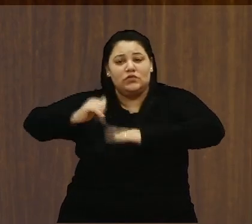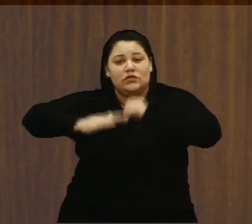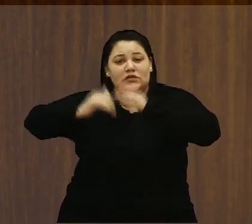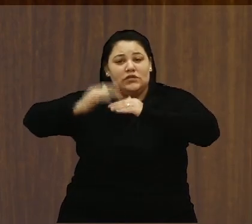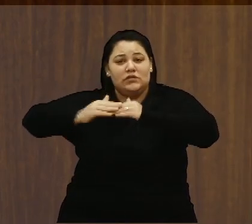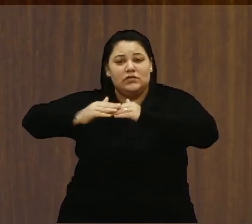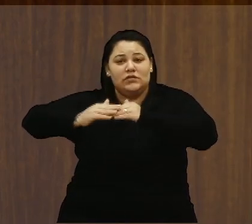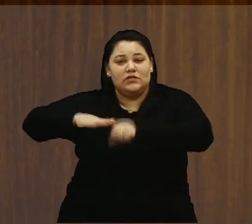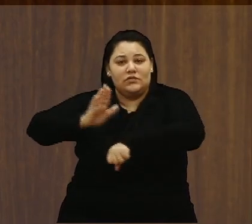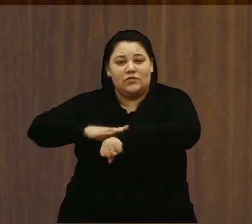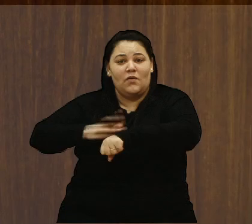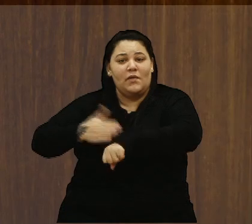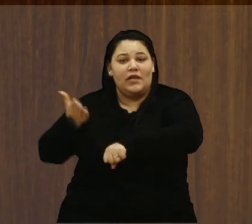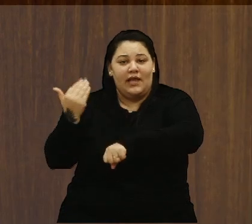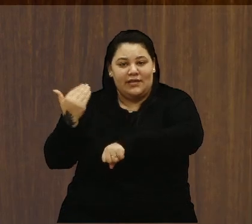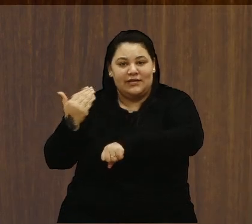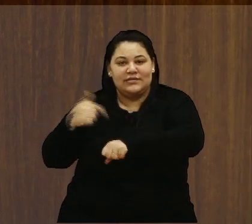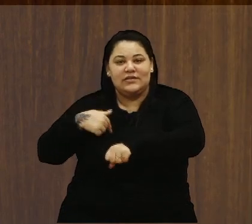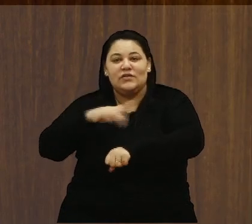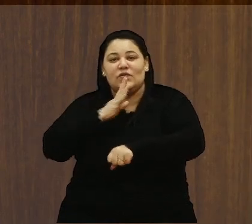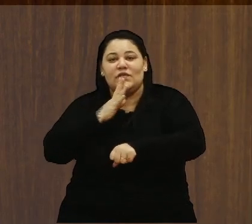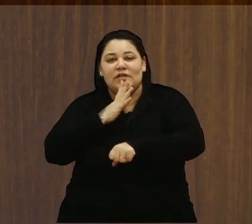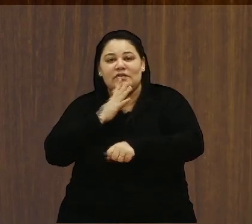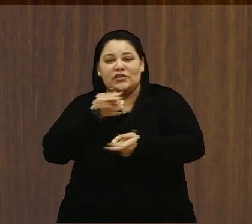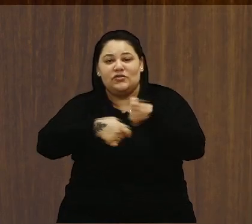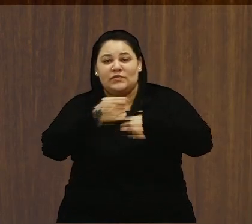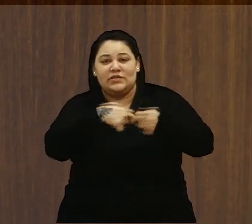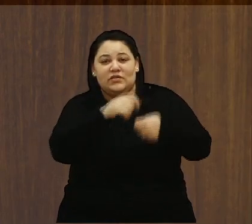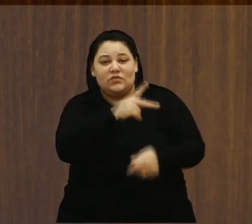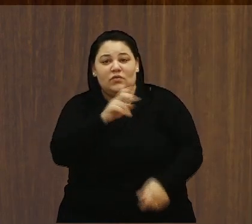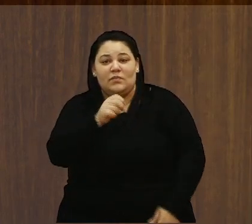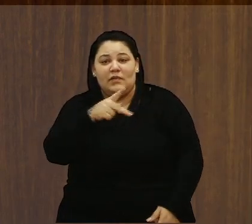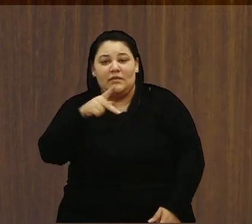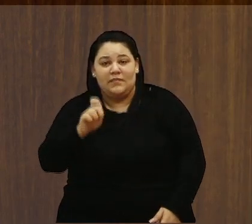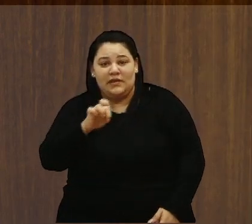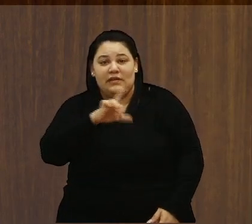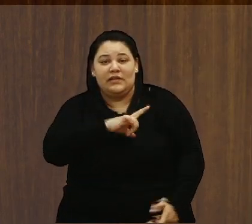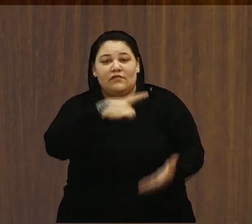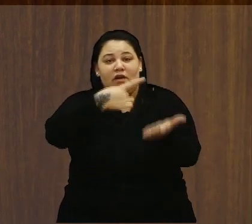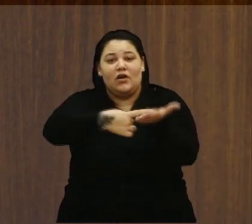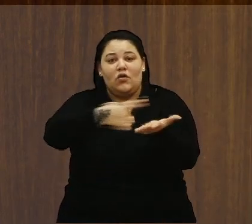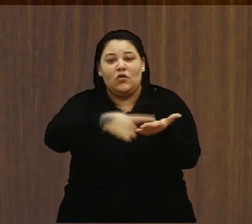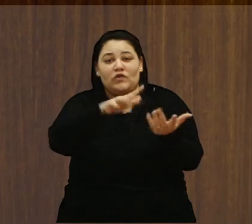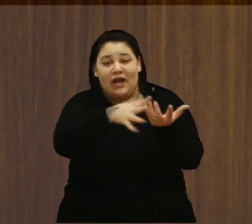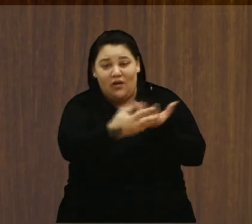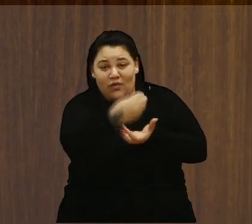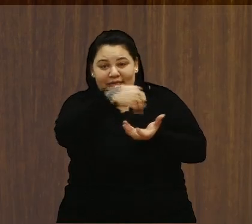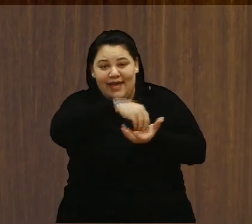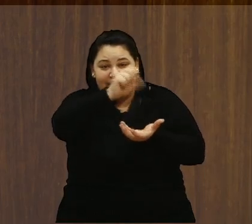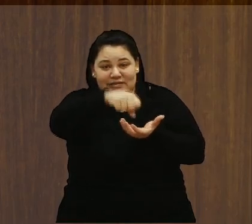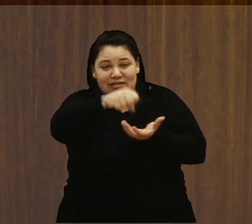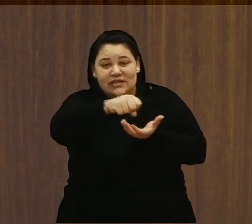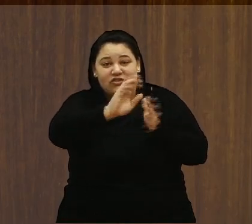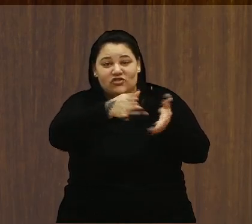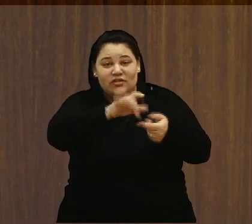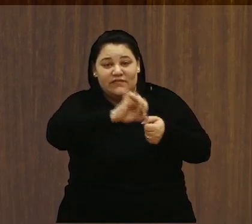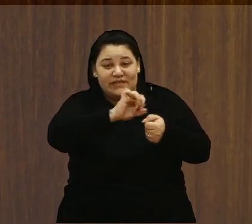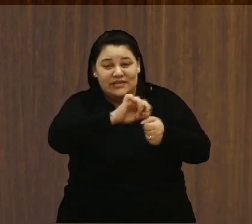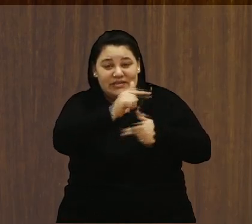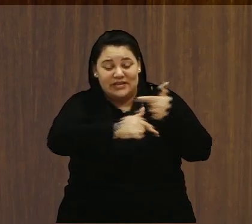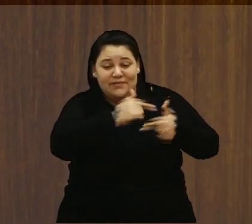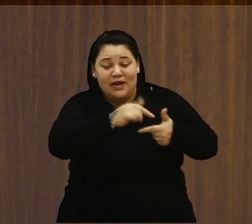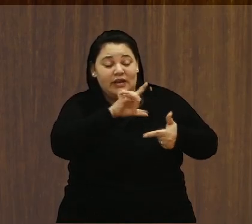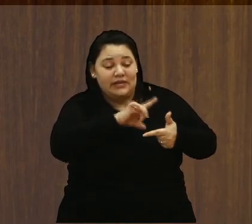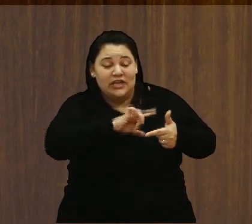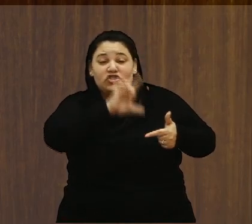pode ter sido feito. Eu conheço mais a administração do Pepe Vargas, teve acordo com a Codeca. E muitos faziam esse trabalho. Eles têm a